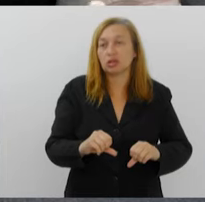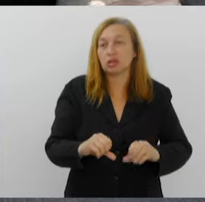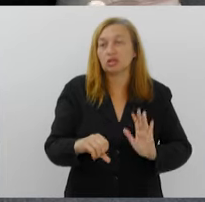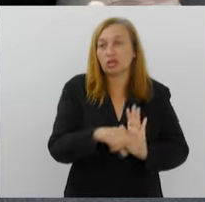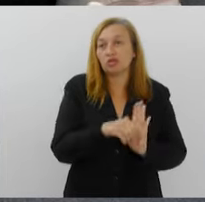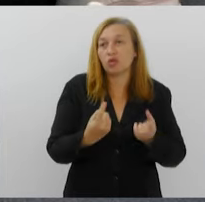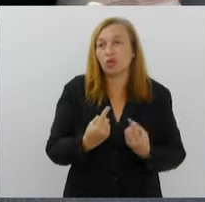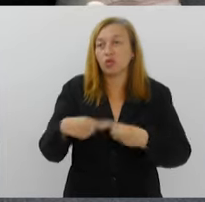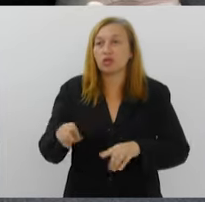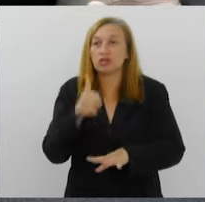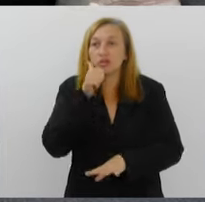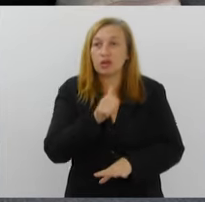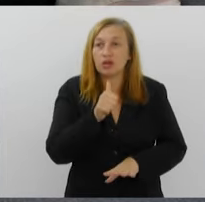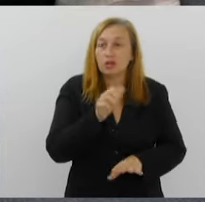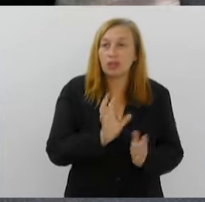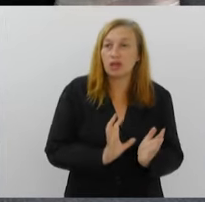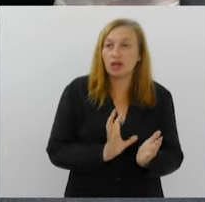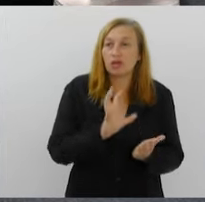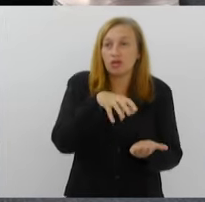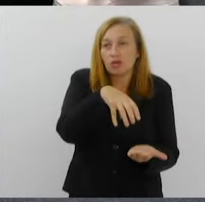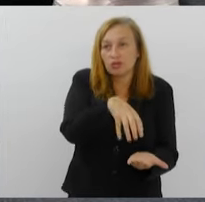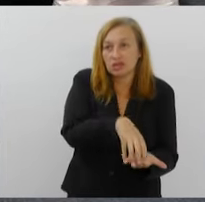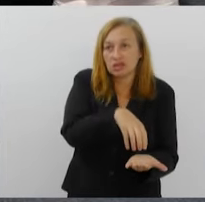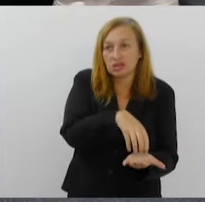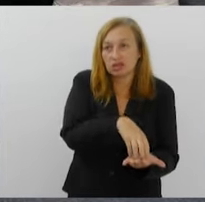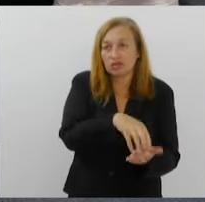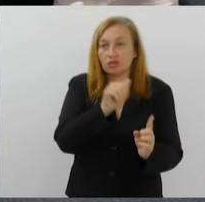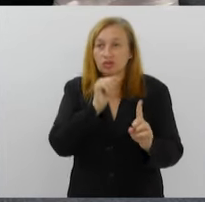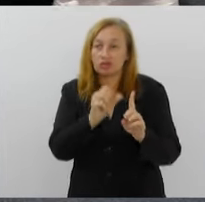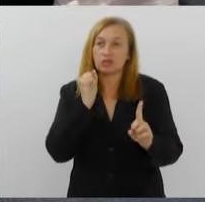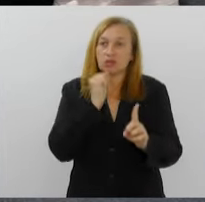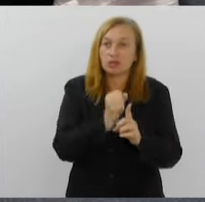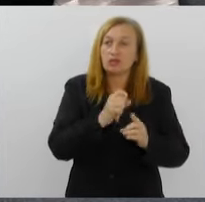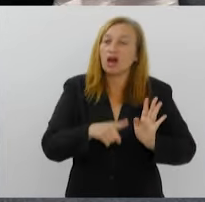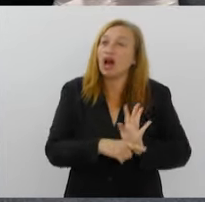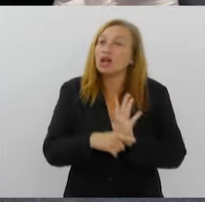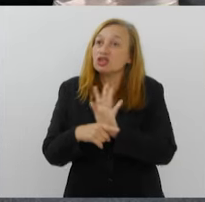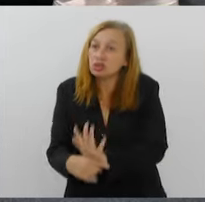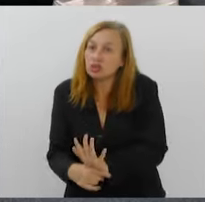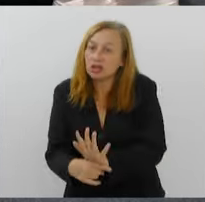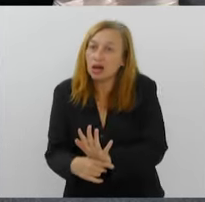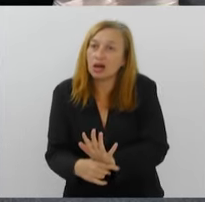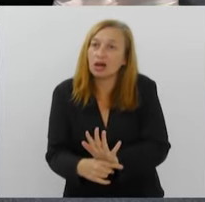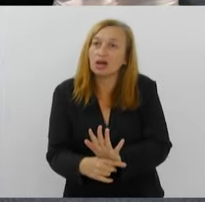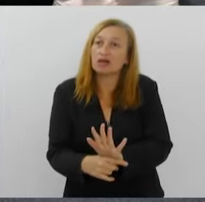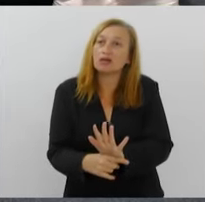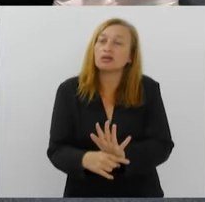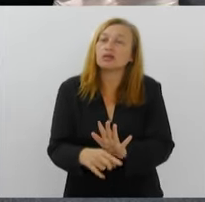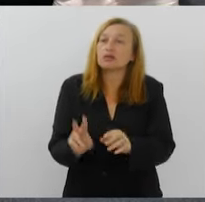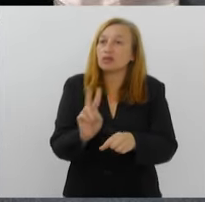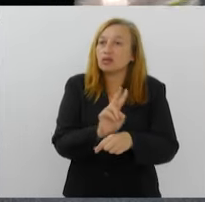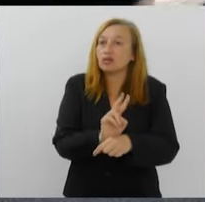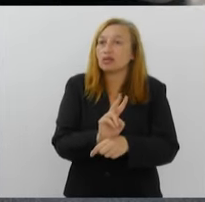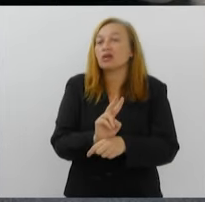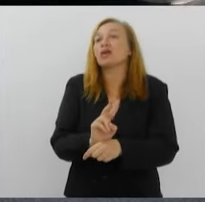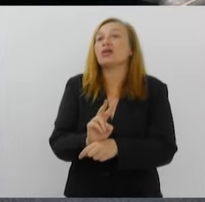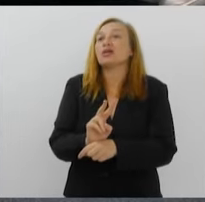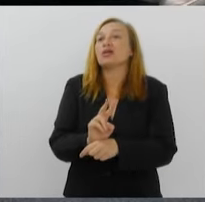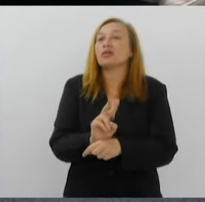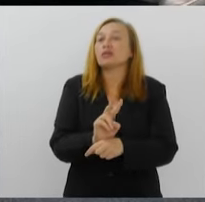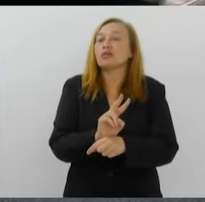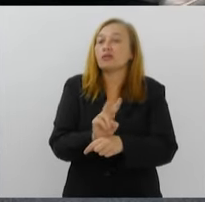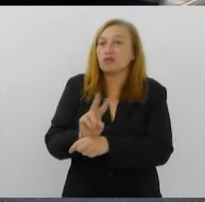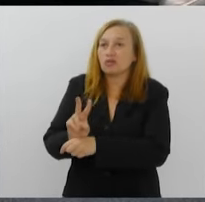o Observatório do Feminicídio, ele vem no socorro para que a gente possa ter mapeado a violência contra a mulher,